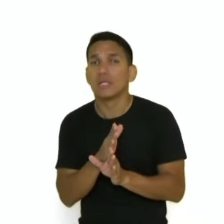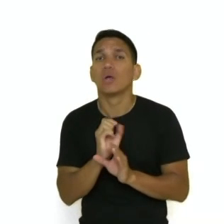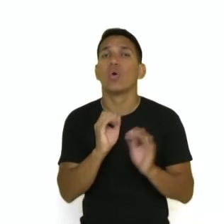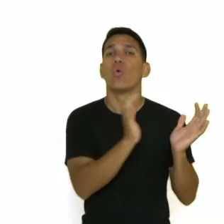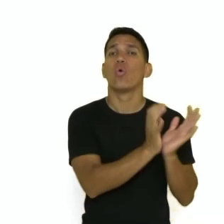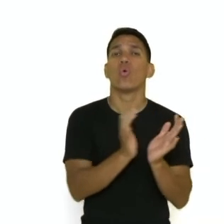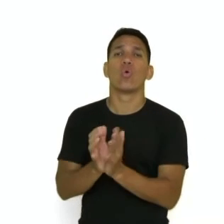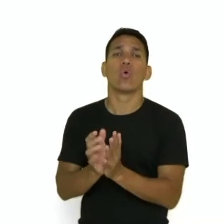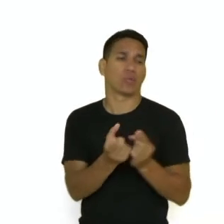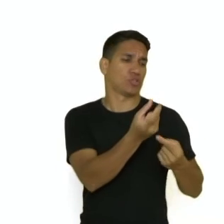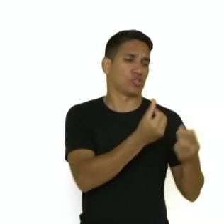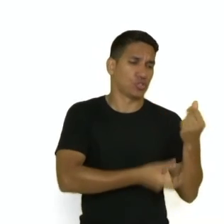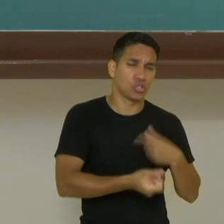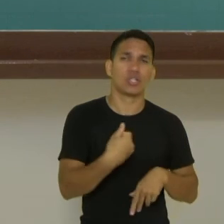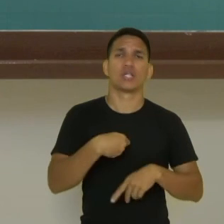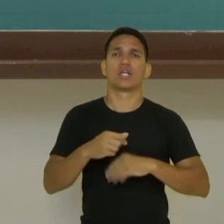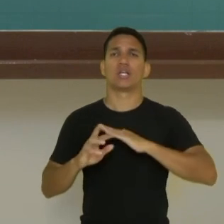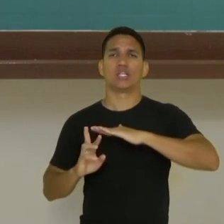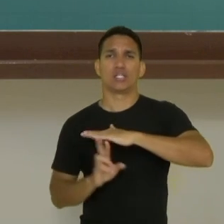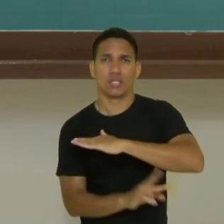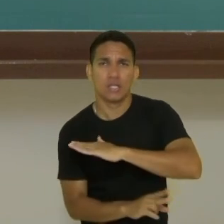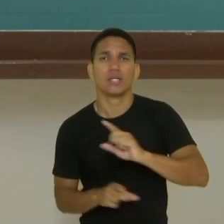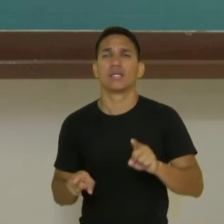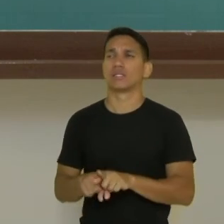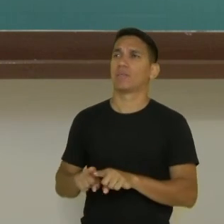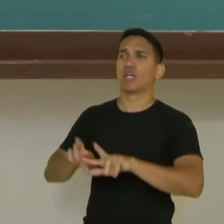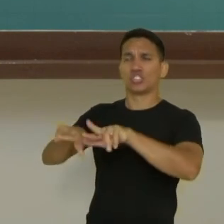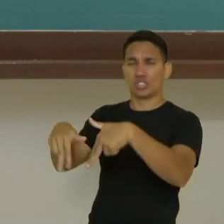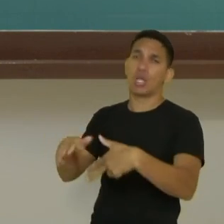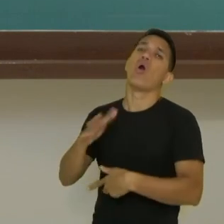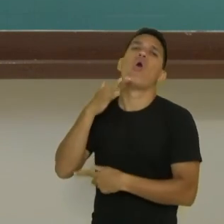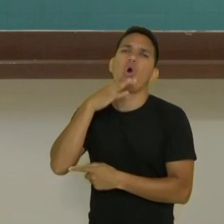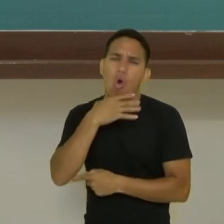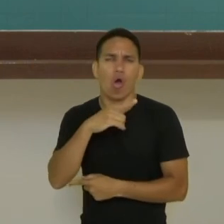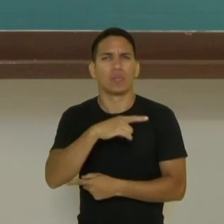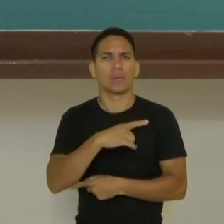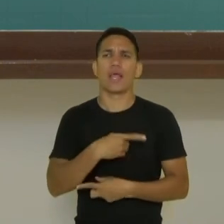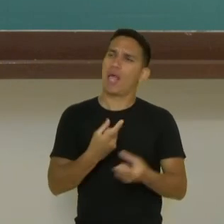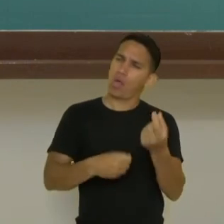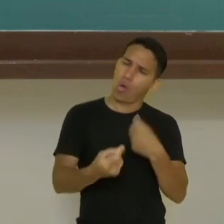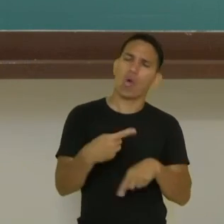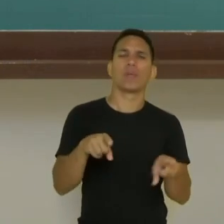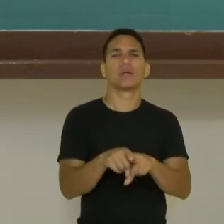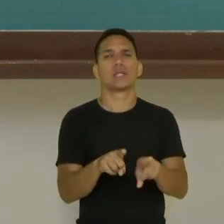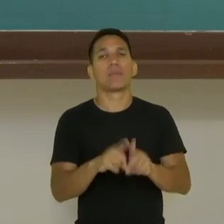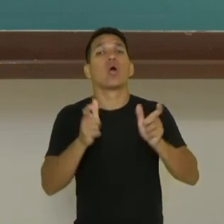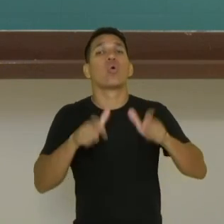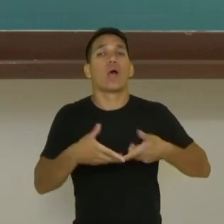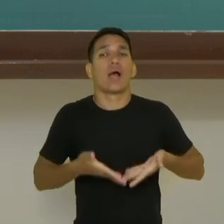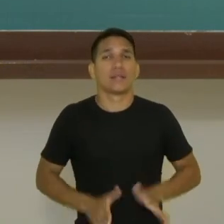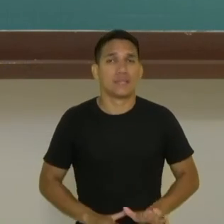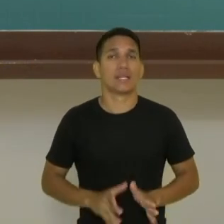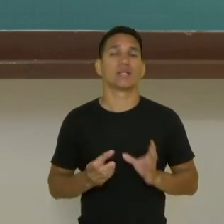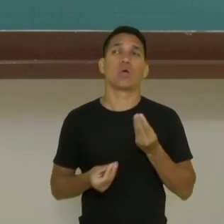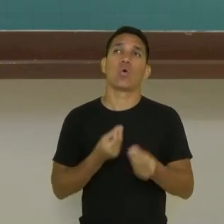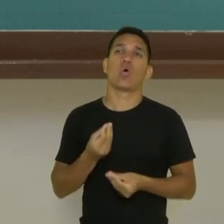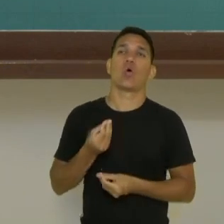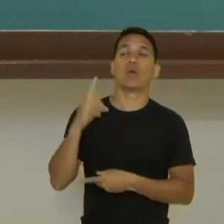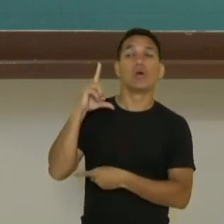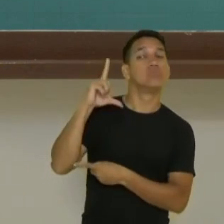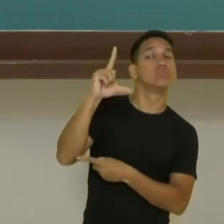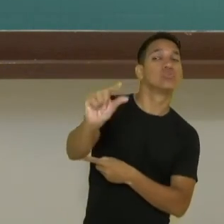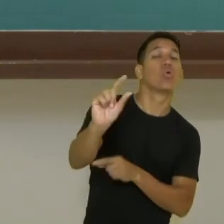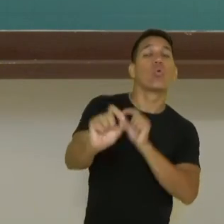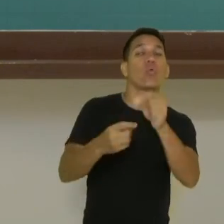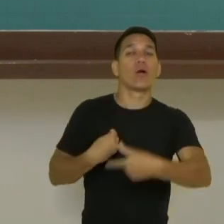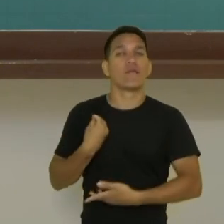socioeconômica, etnia, gênero. É claro que a economia, é claro que a sua etnia, é claro que aonde você vai nascer, qual que é a sua perspectiva,